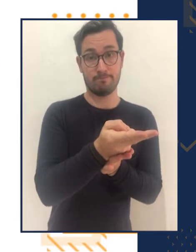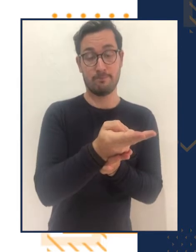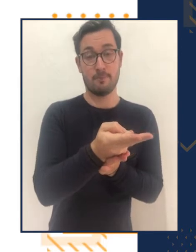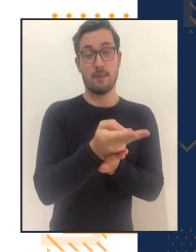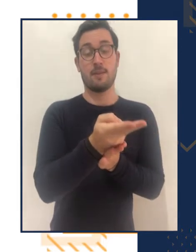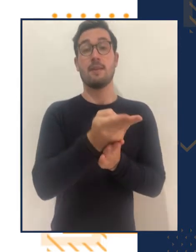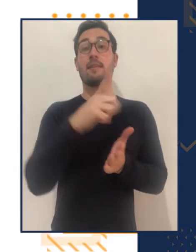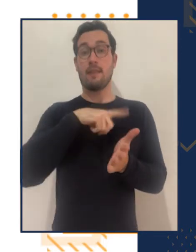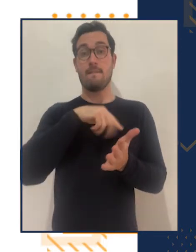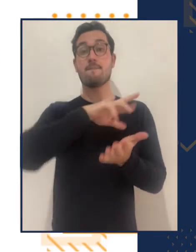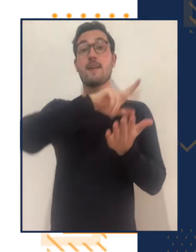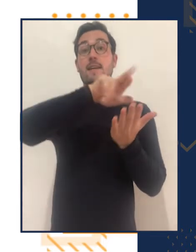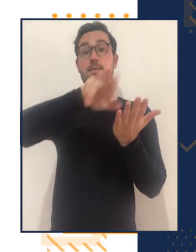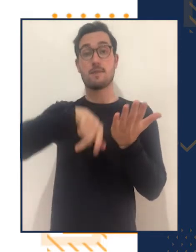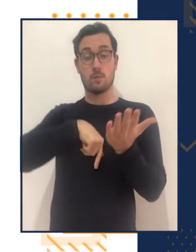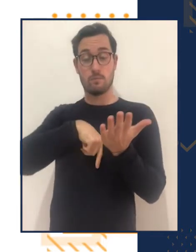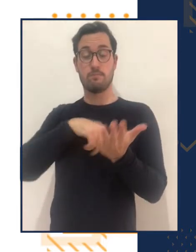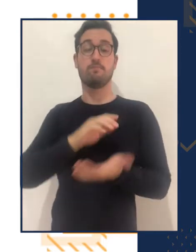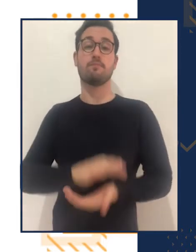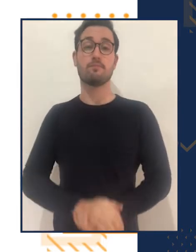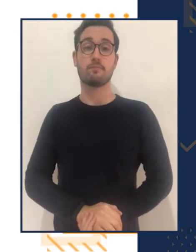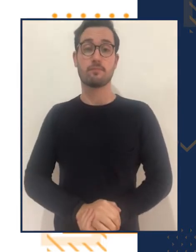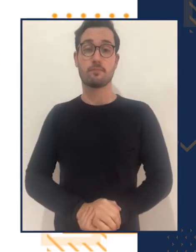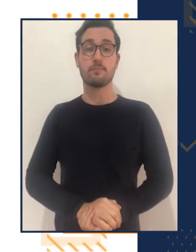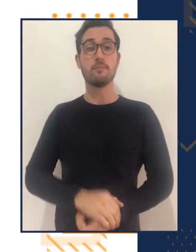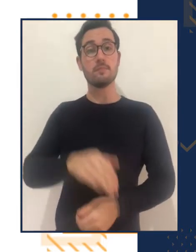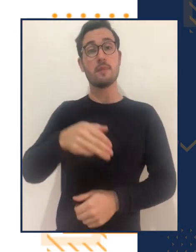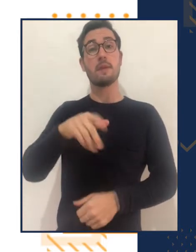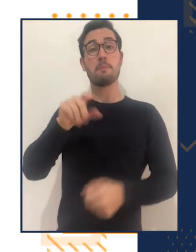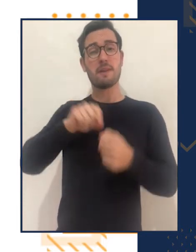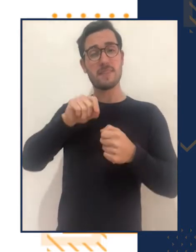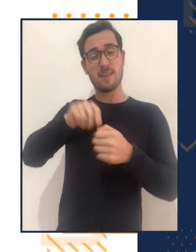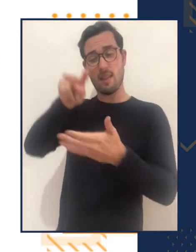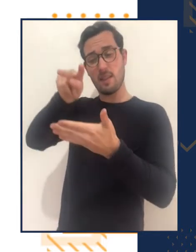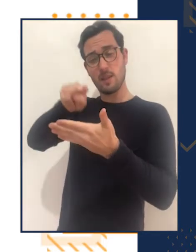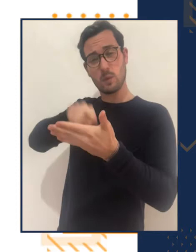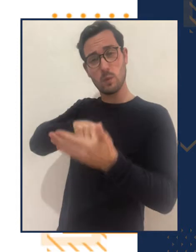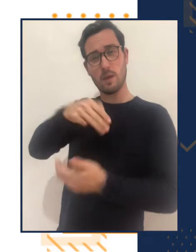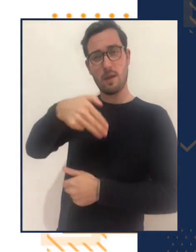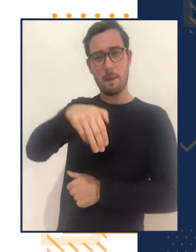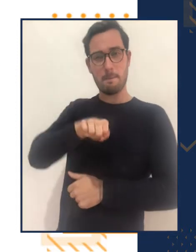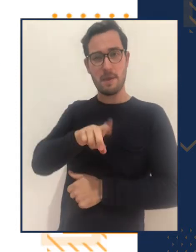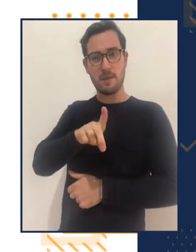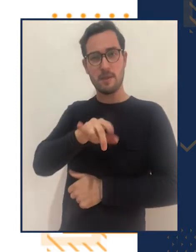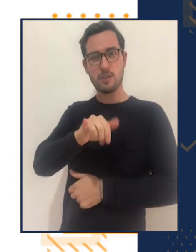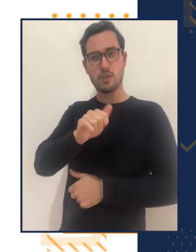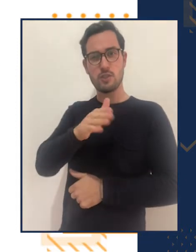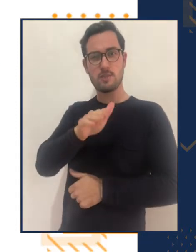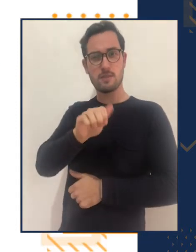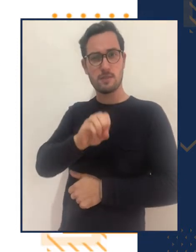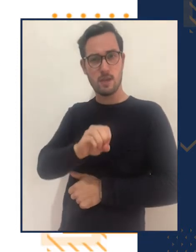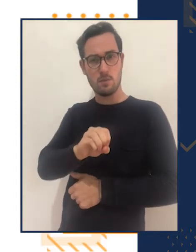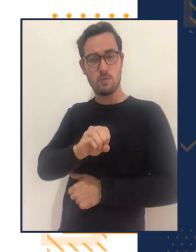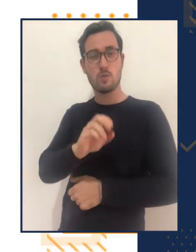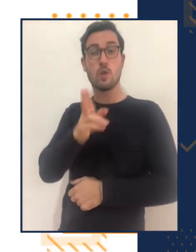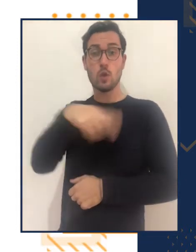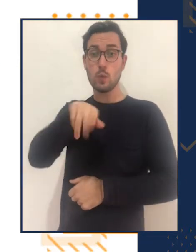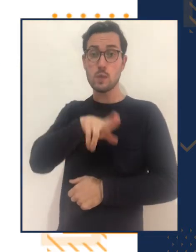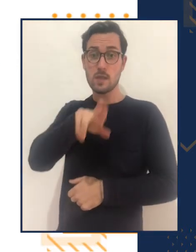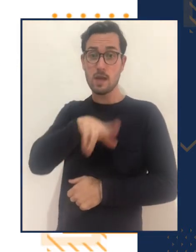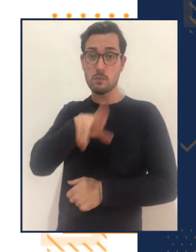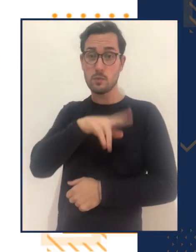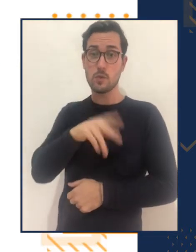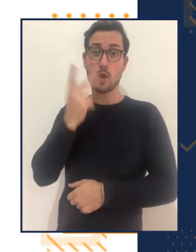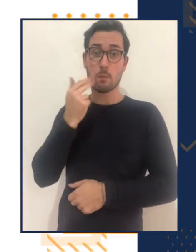que seria uma tensão alternada, que fica variando. E para medição de tensão em circuitos, geralmente a gente utiliza o